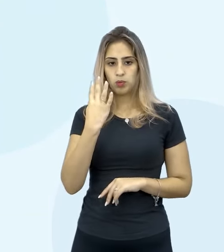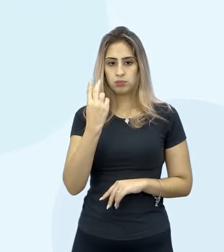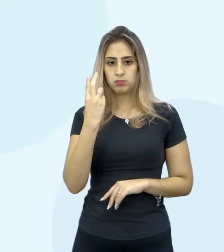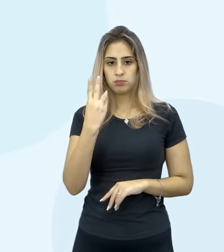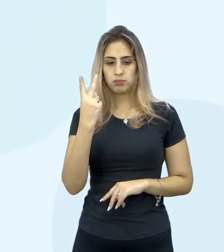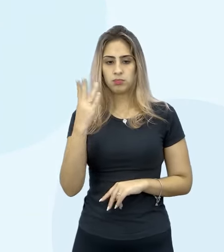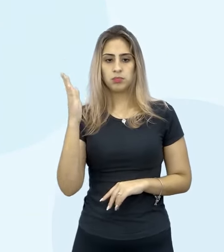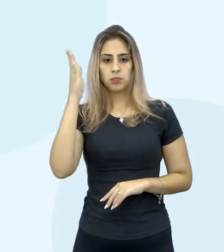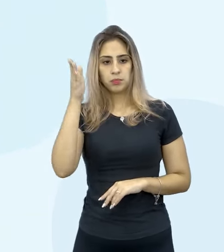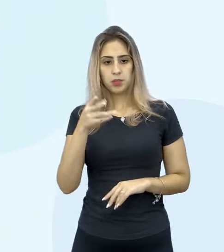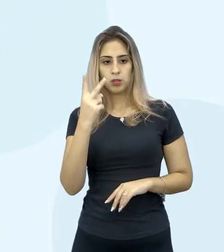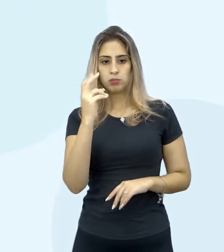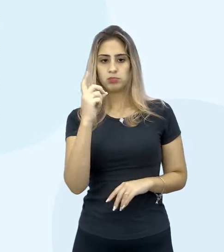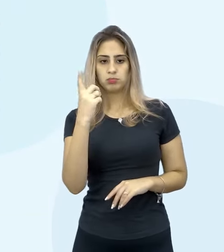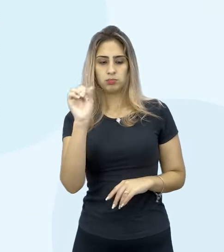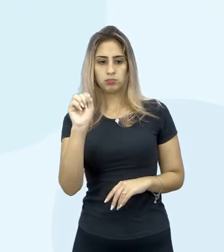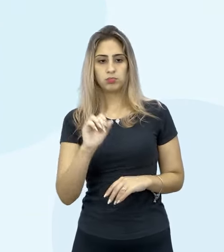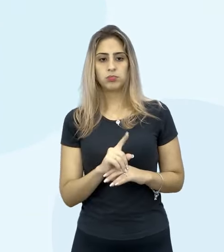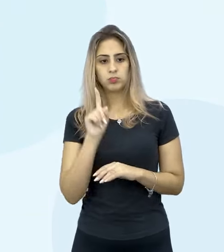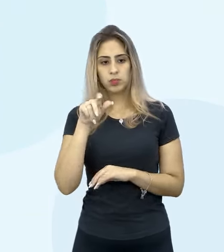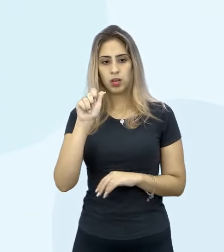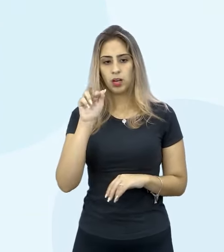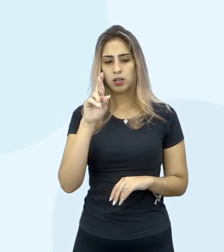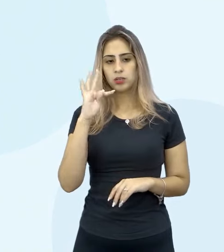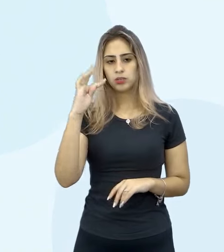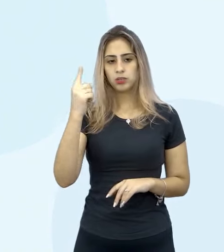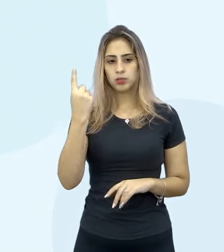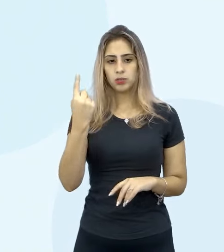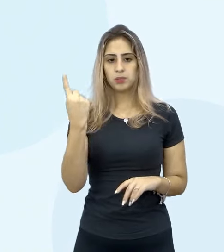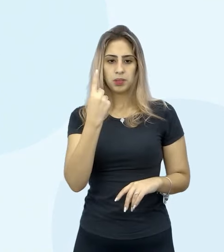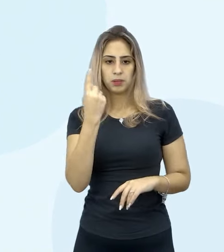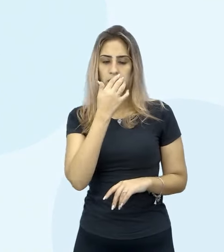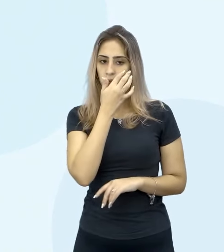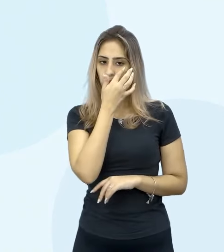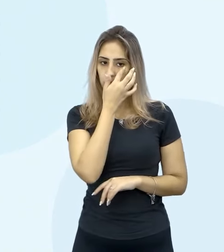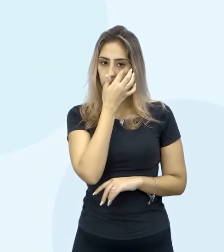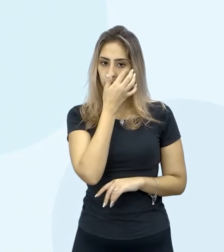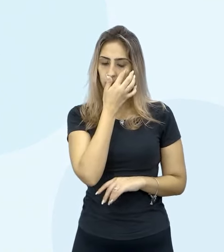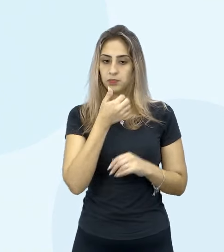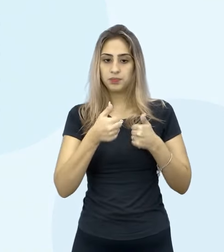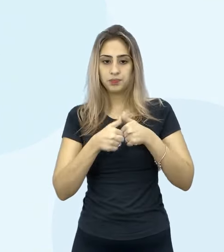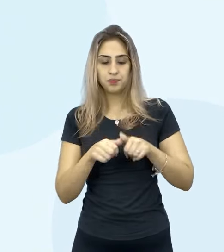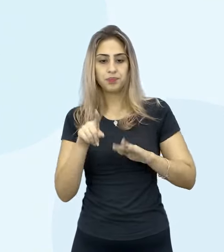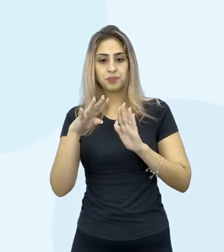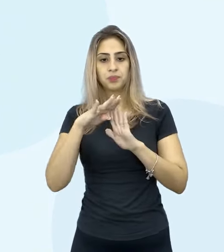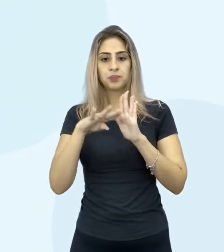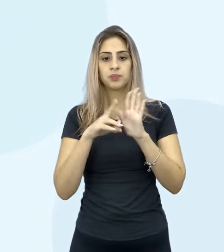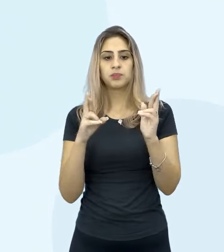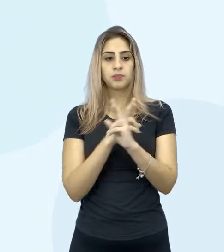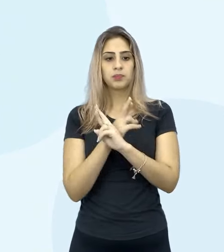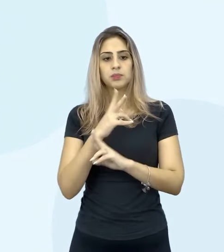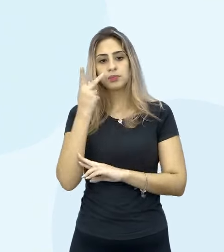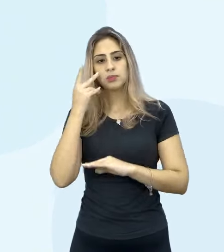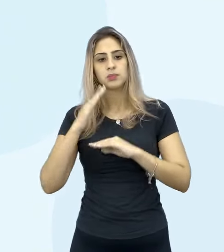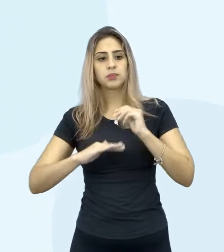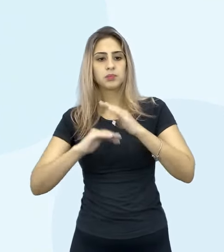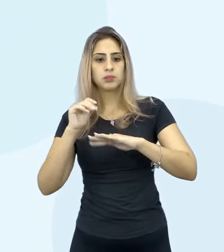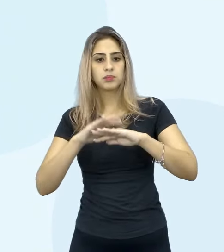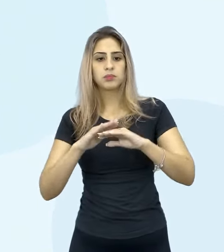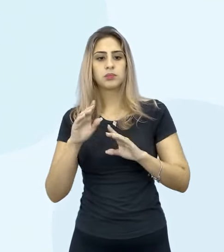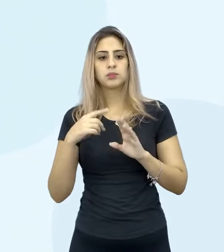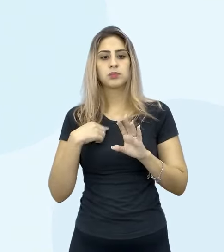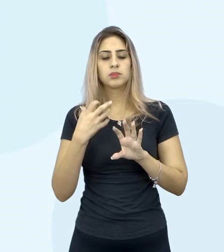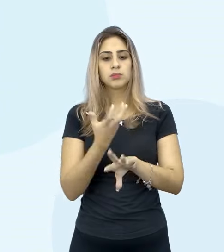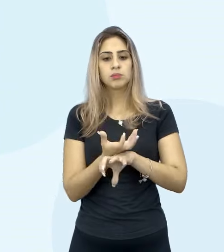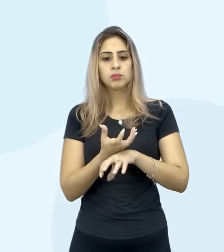1432/2018, de 2018, é o artigo 1, artigo 1º, né? Ficam estabelecidos referenciais para a elaboração dos